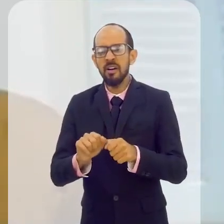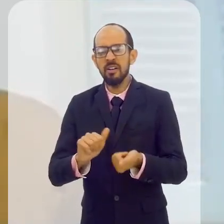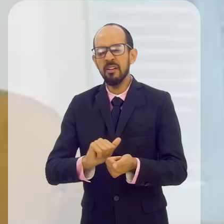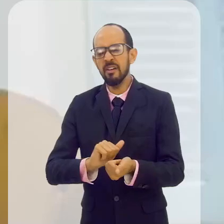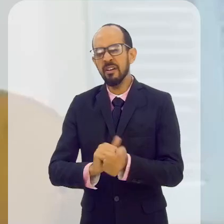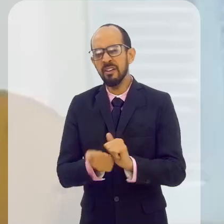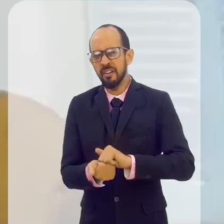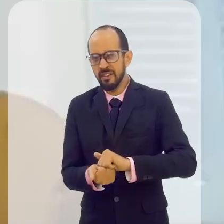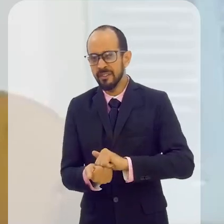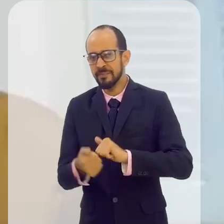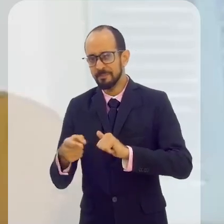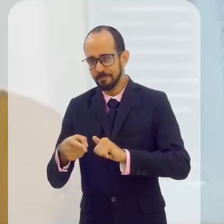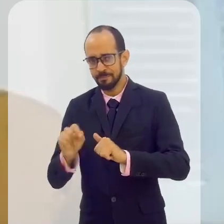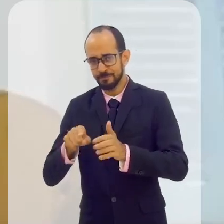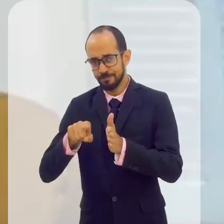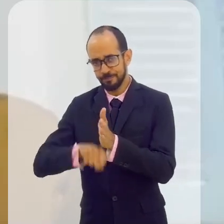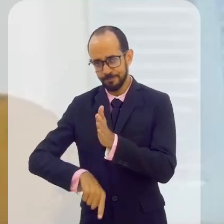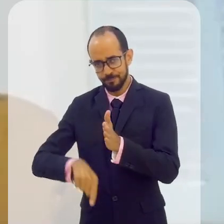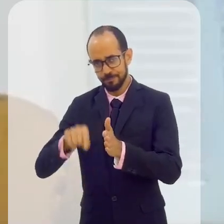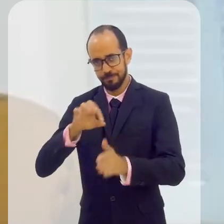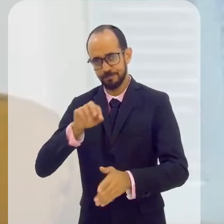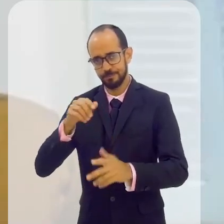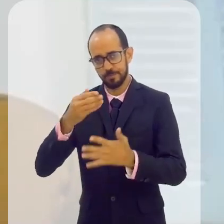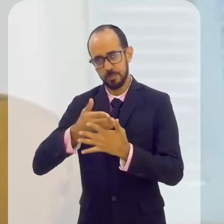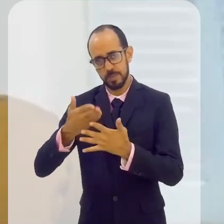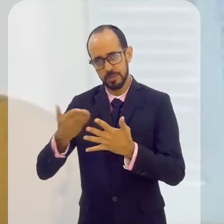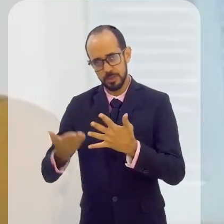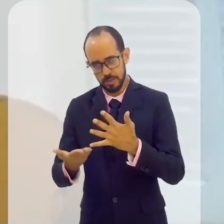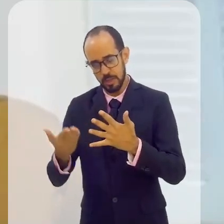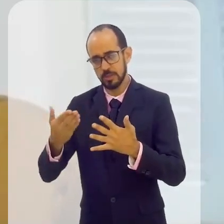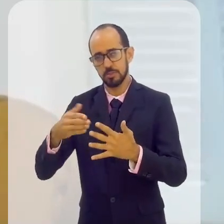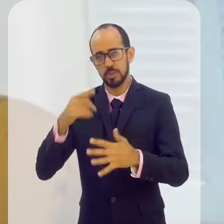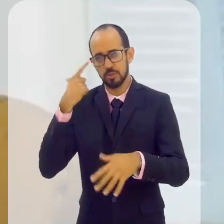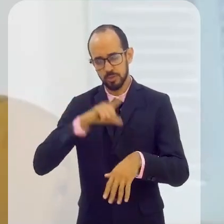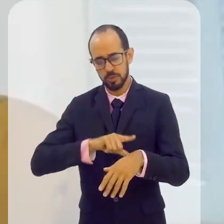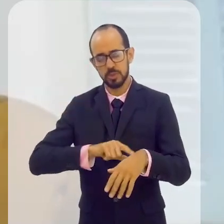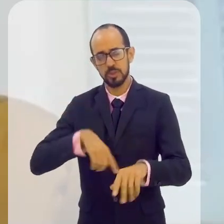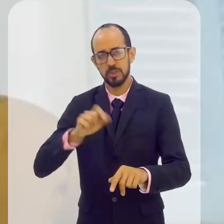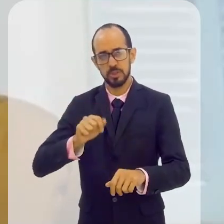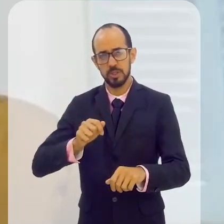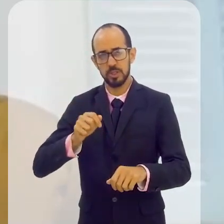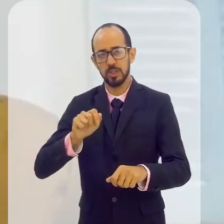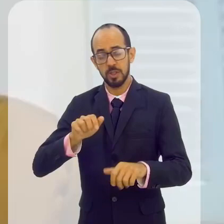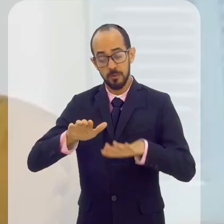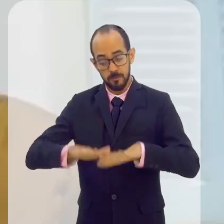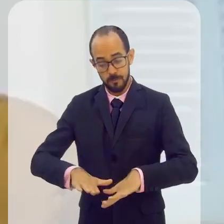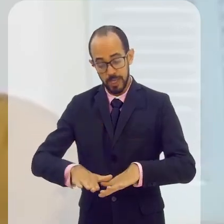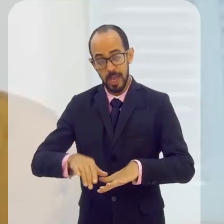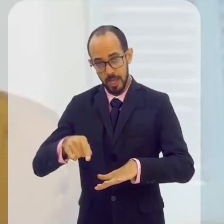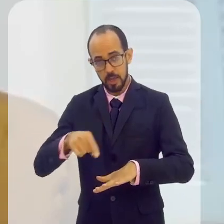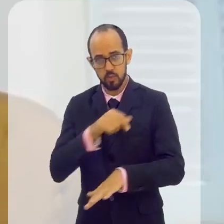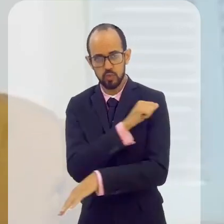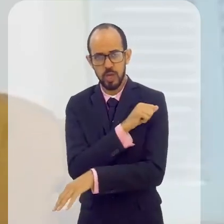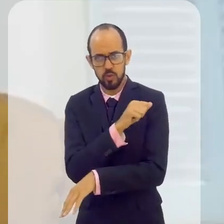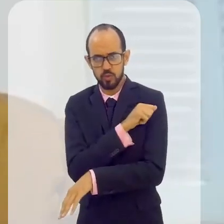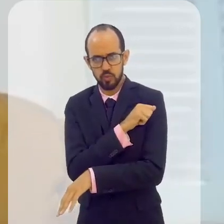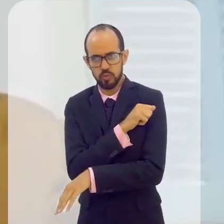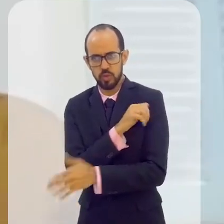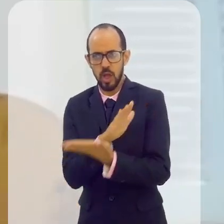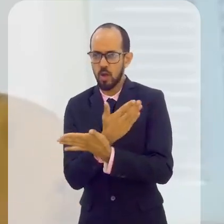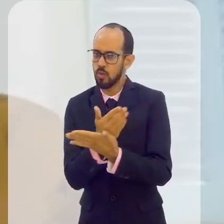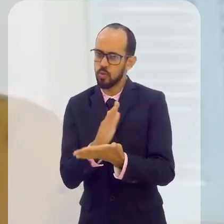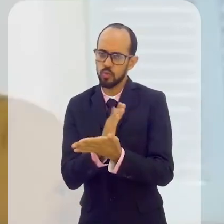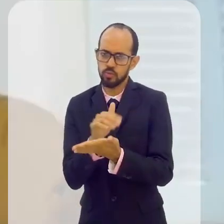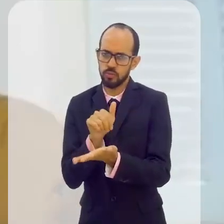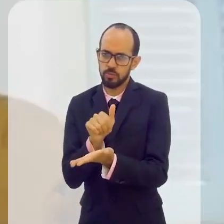percentual linear de desconto, né, na mensalidade para que a gente conseguisse fixar esses estudantes, né, os estudantes que